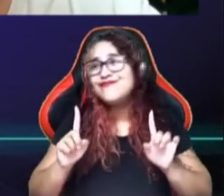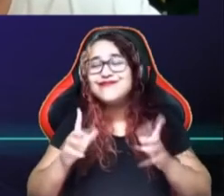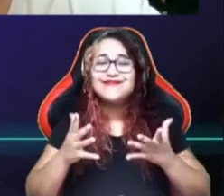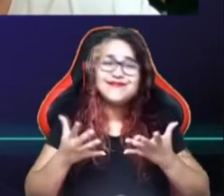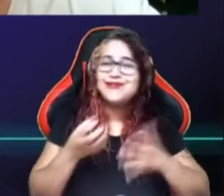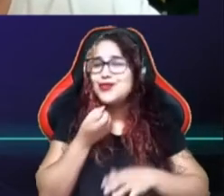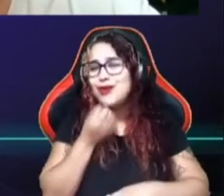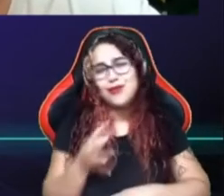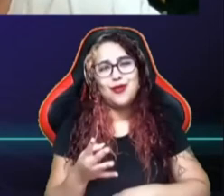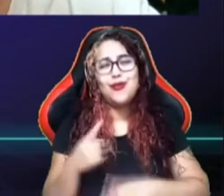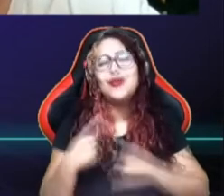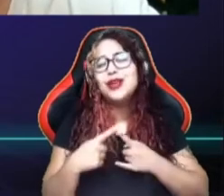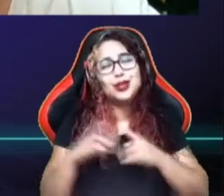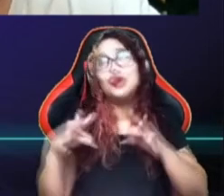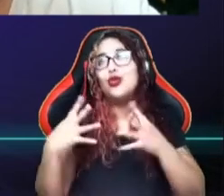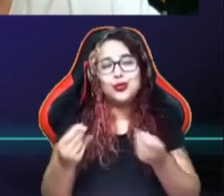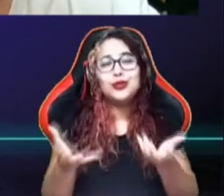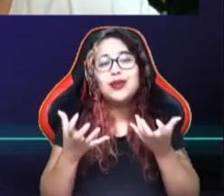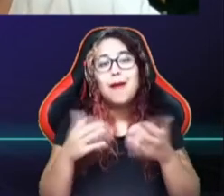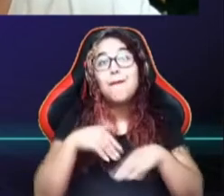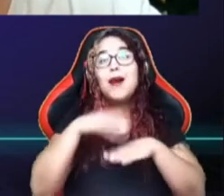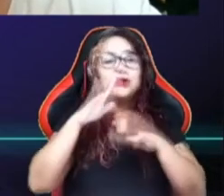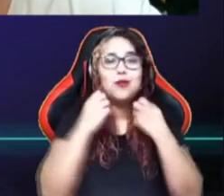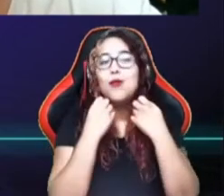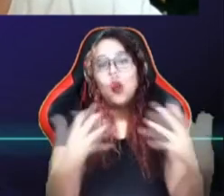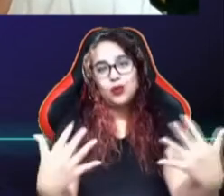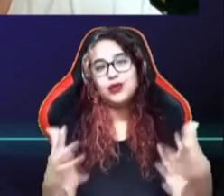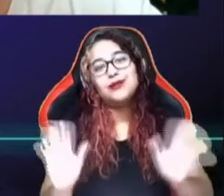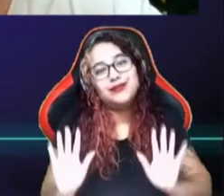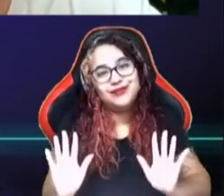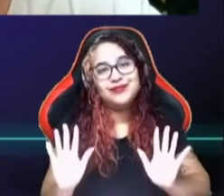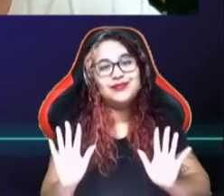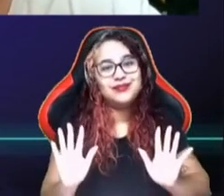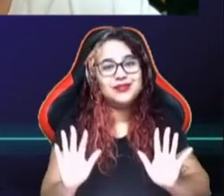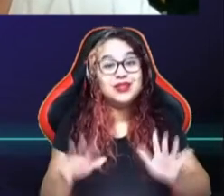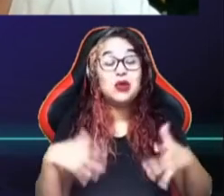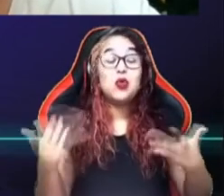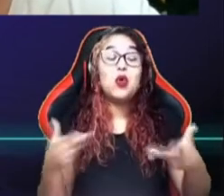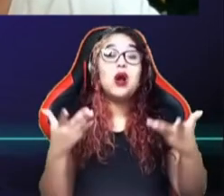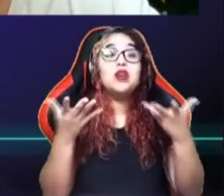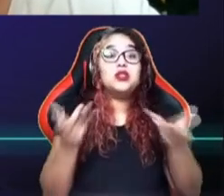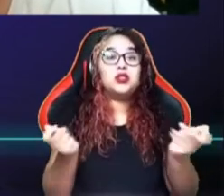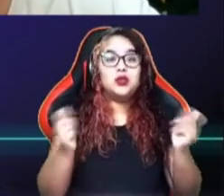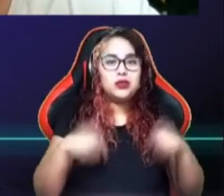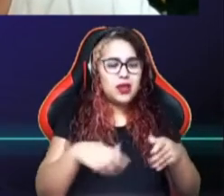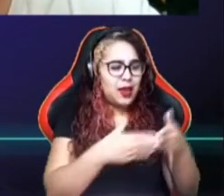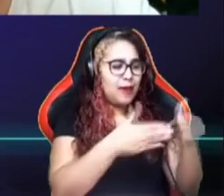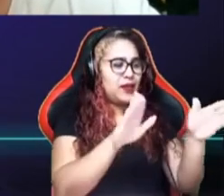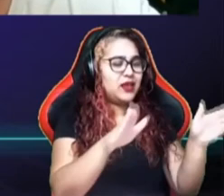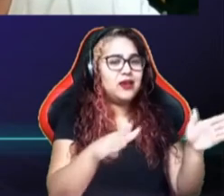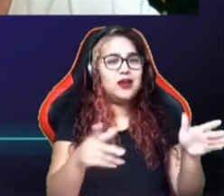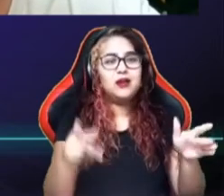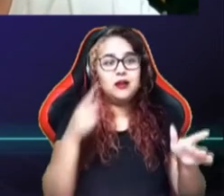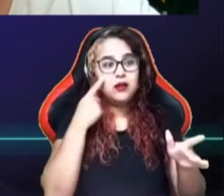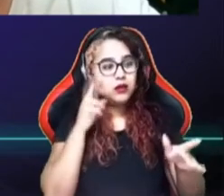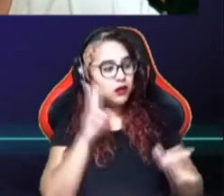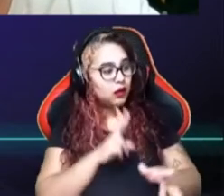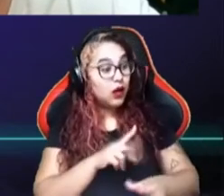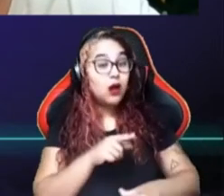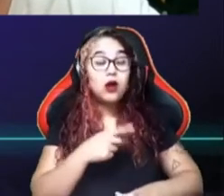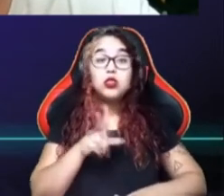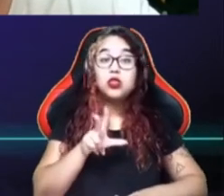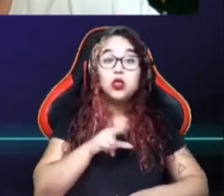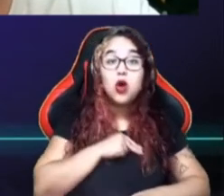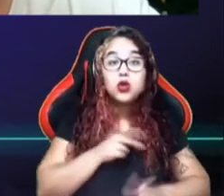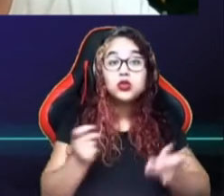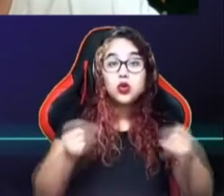saber ter mais público, né? Então, quando a gente abre isso, fala, nossa, eu ainda consigo falar com gente lá da Rússia ou dos Estados Unidos ou do